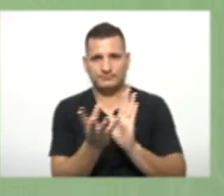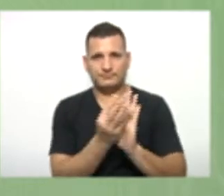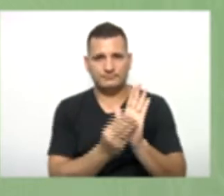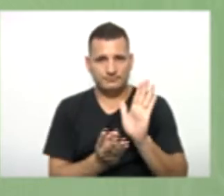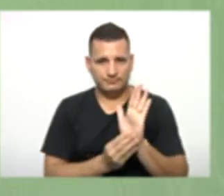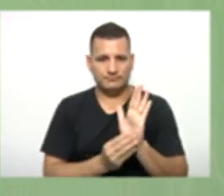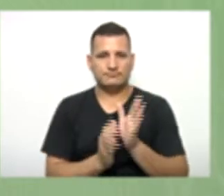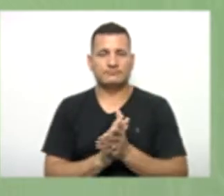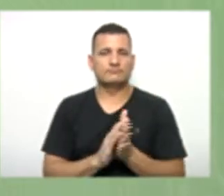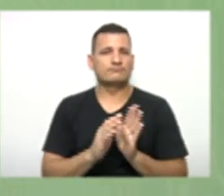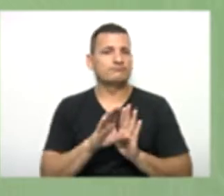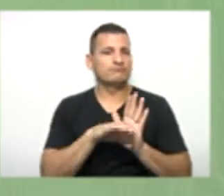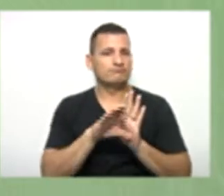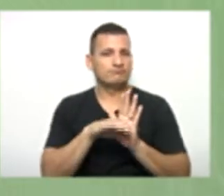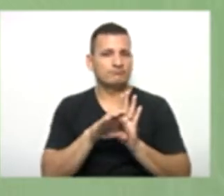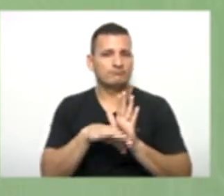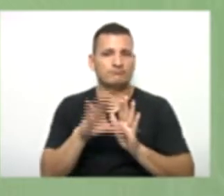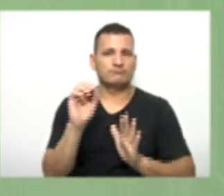de contas,